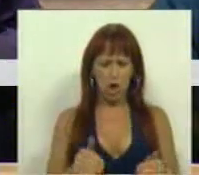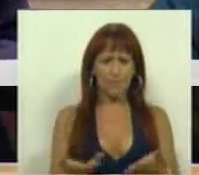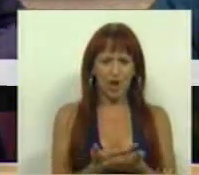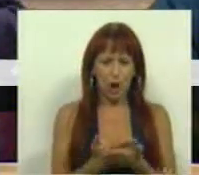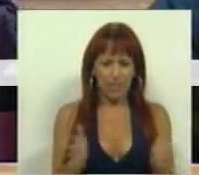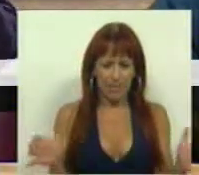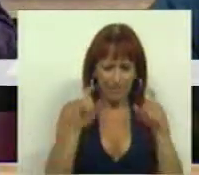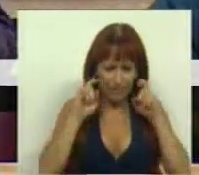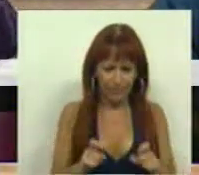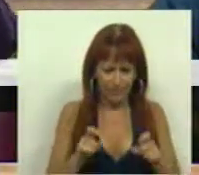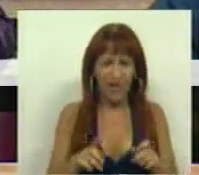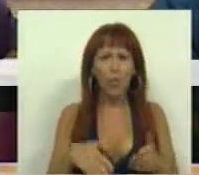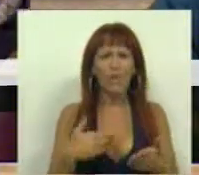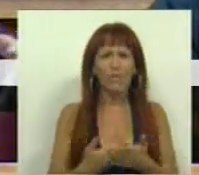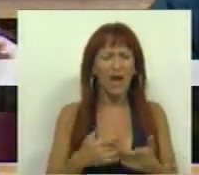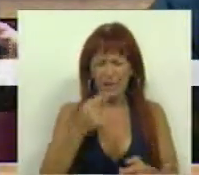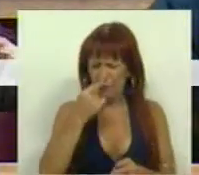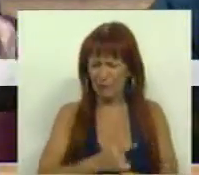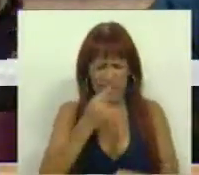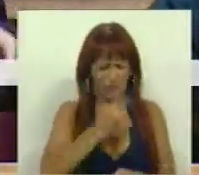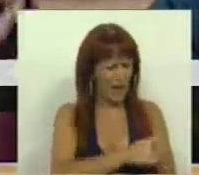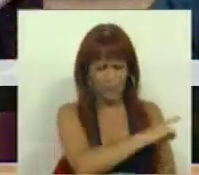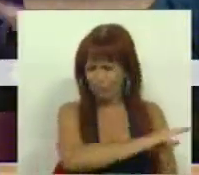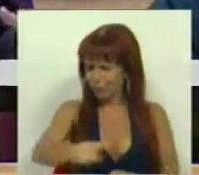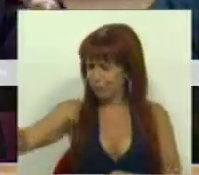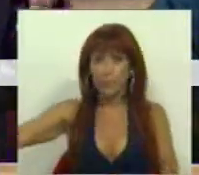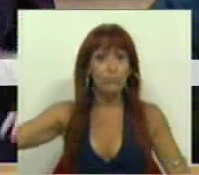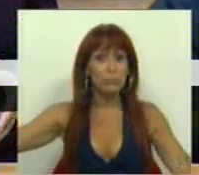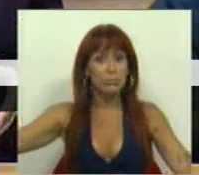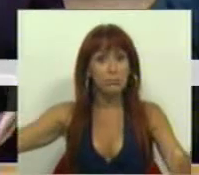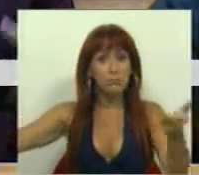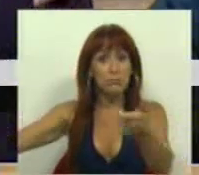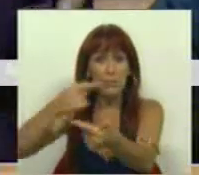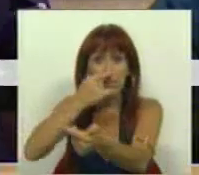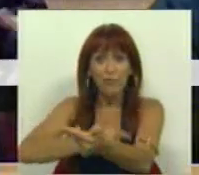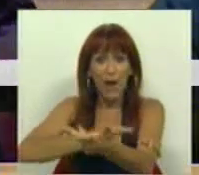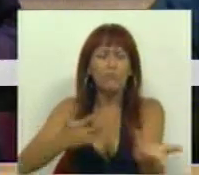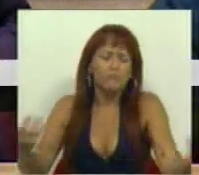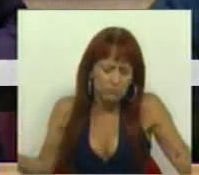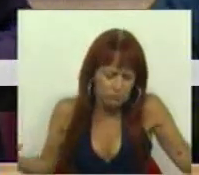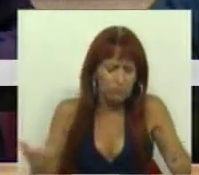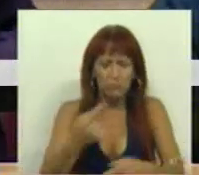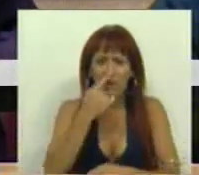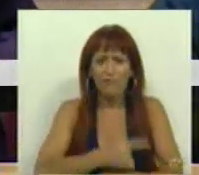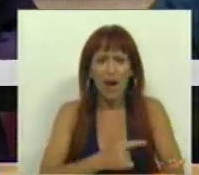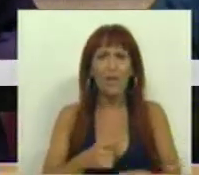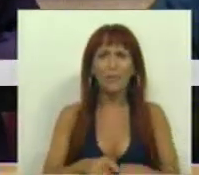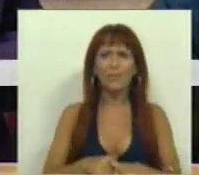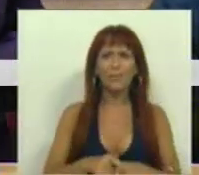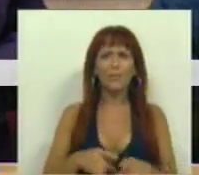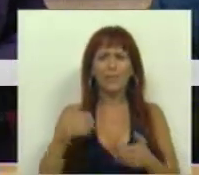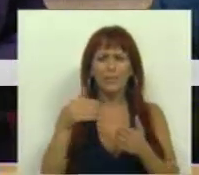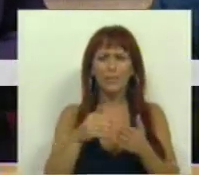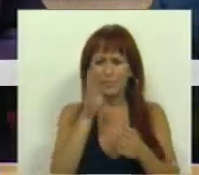economia falharia em toda a a linha e está a falhar em toda a linha falha na na execução